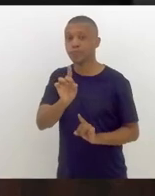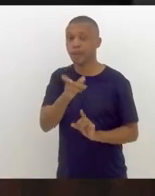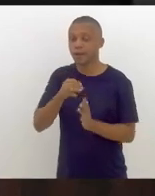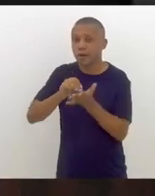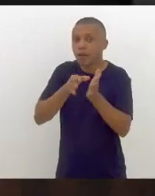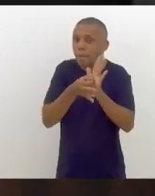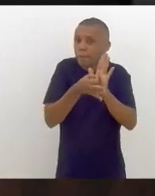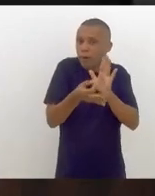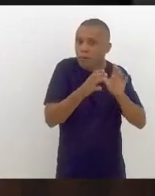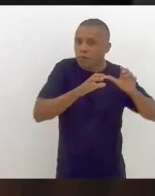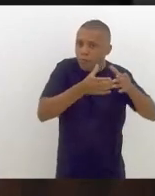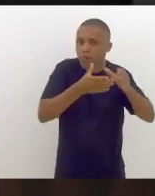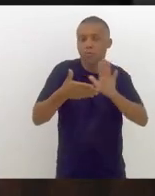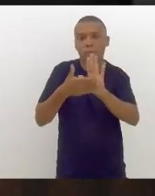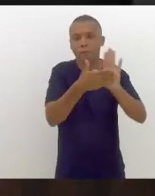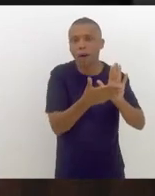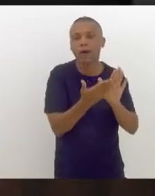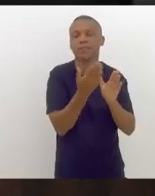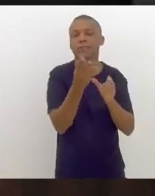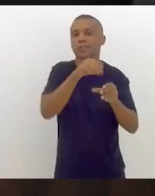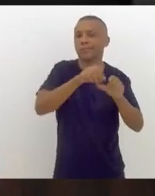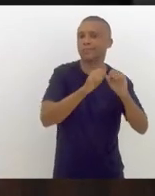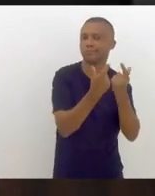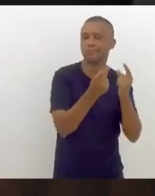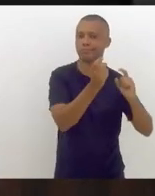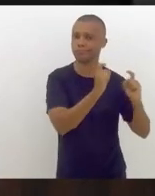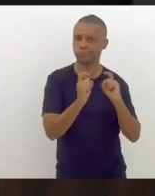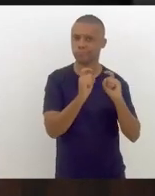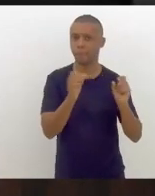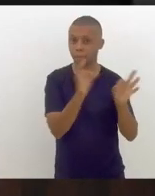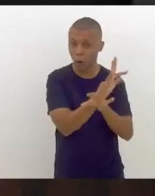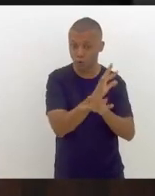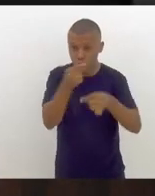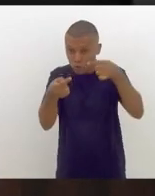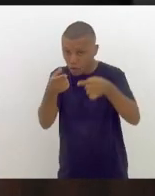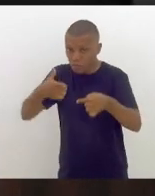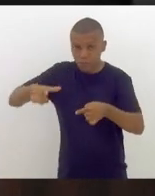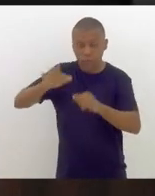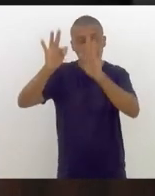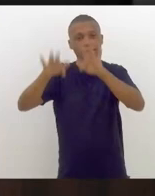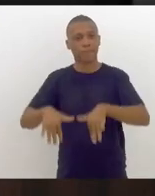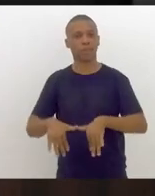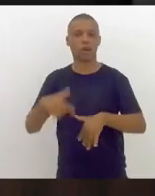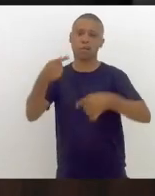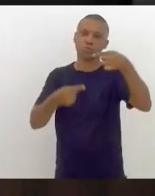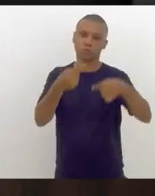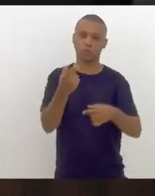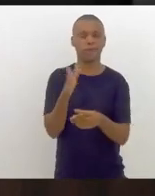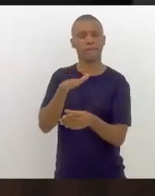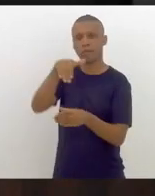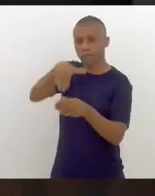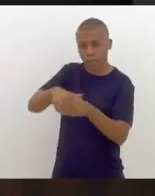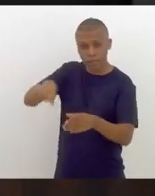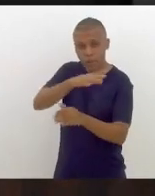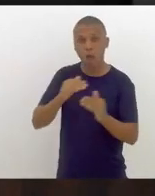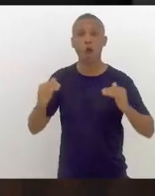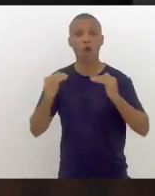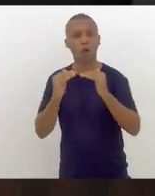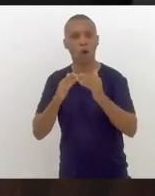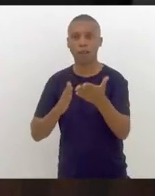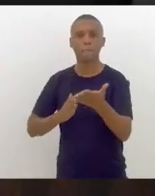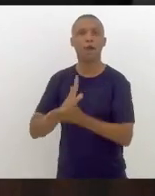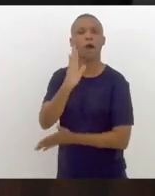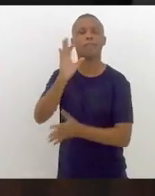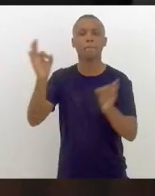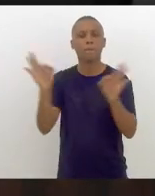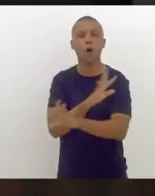proposições Rodrigo Amorim em discussão em votação senhores que aprovam permaneça